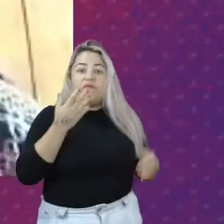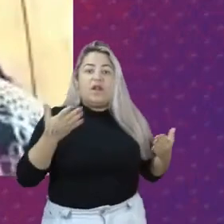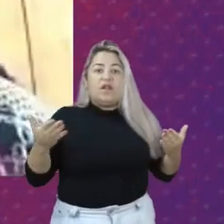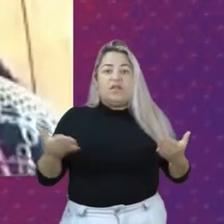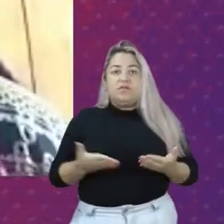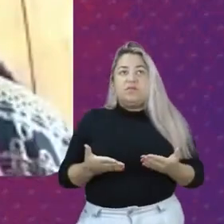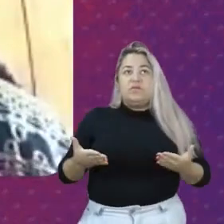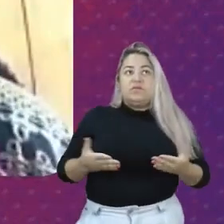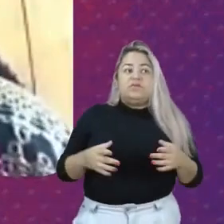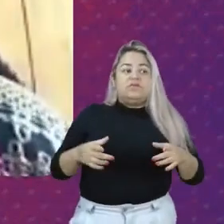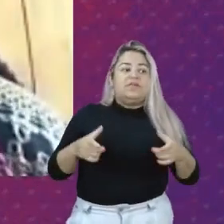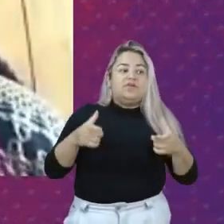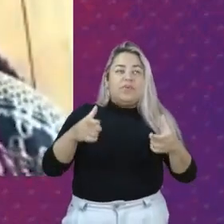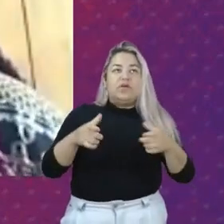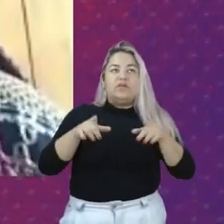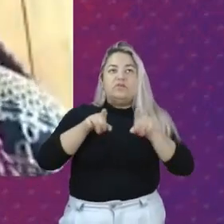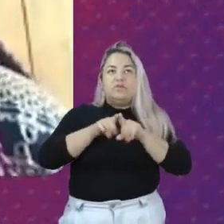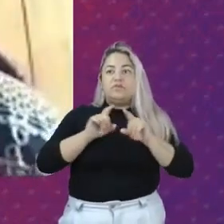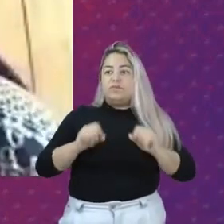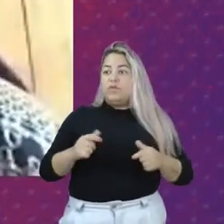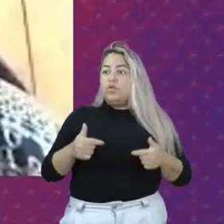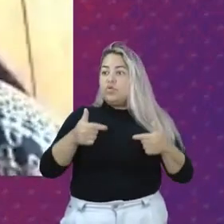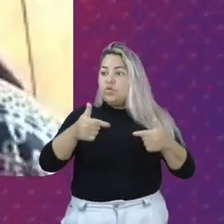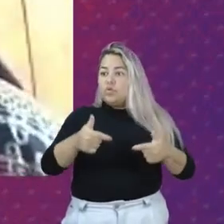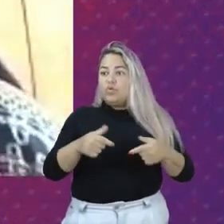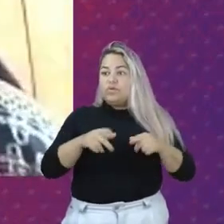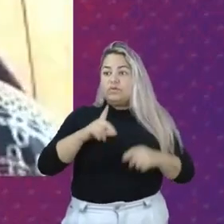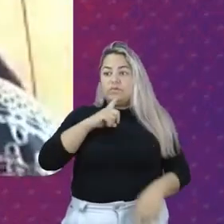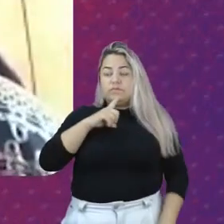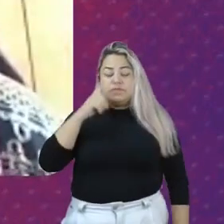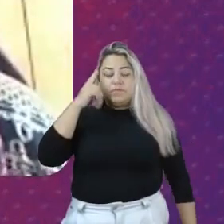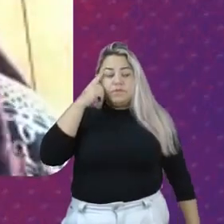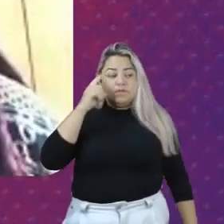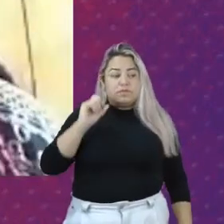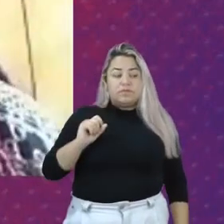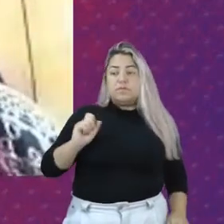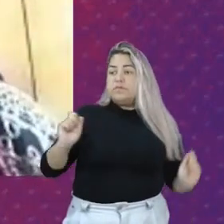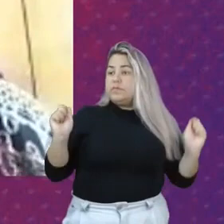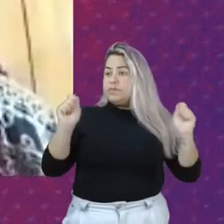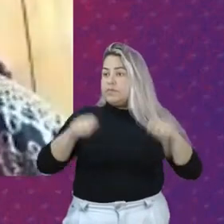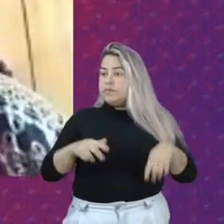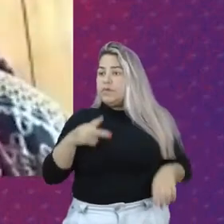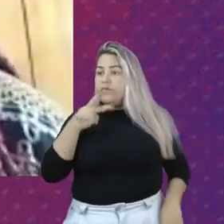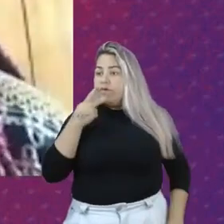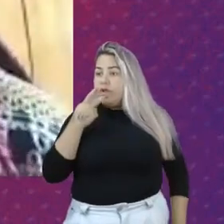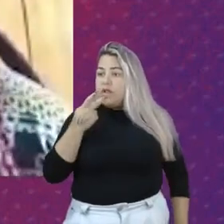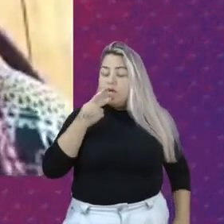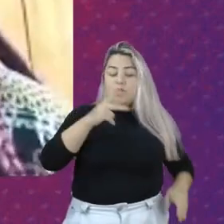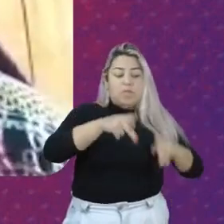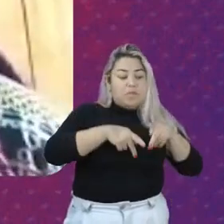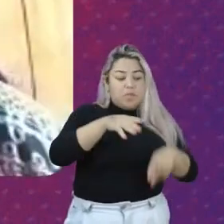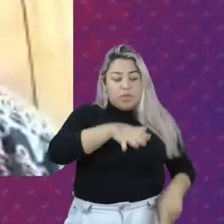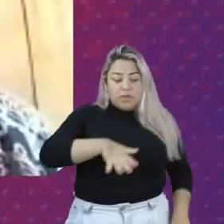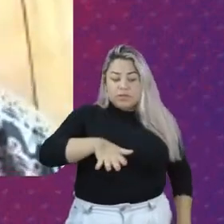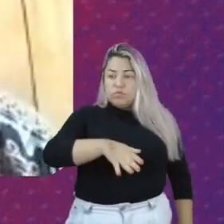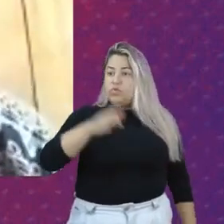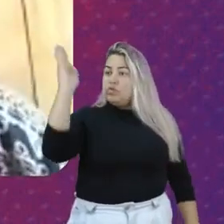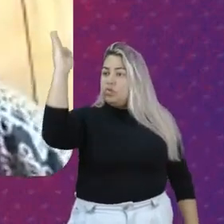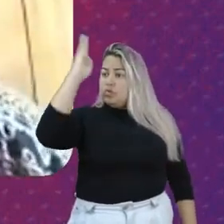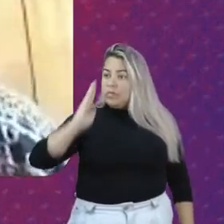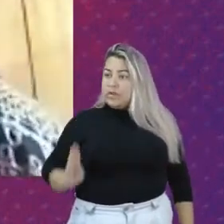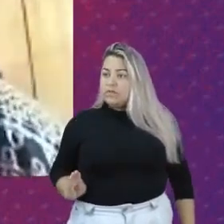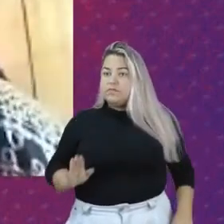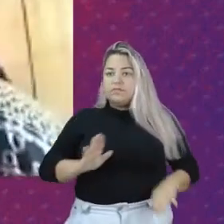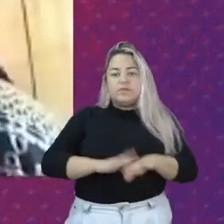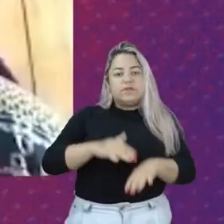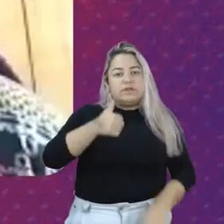esse espaço é um espaço de muita potência. E a gente precisa falar que uma população no Brasil de mais